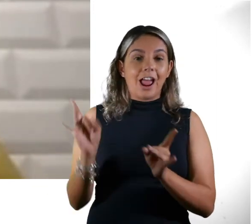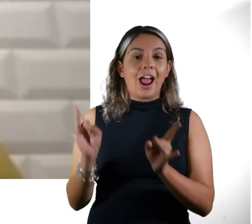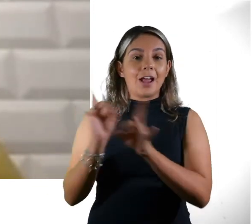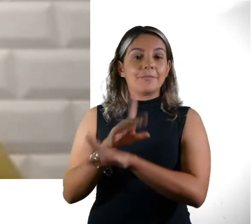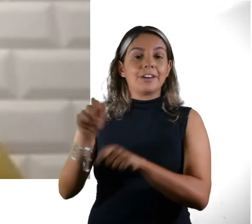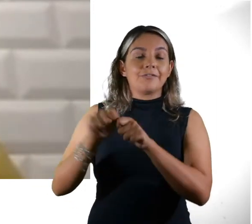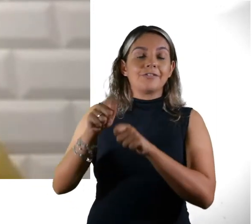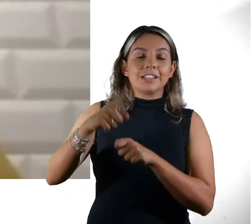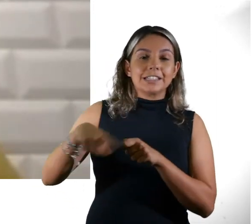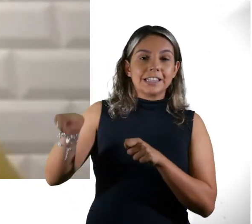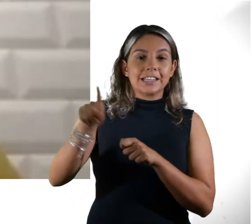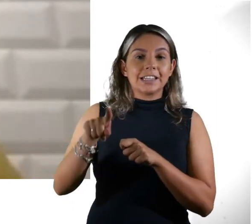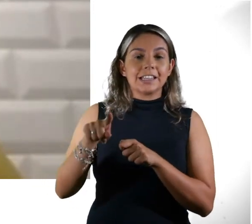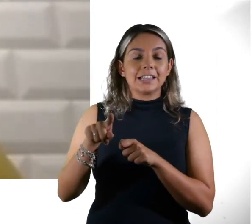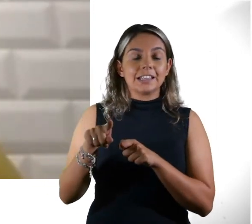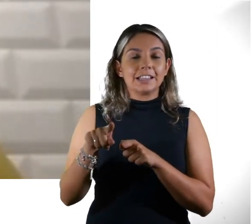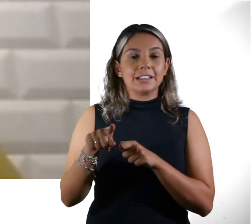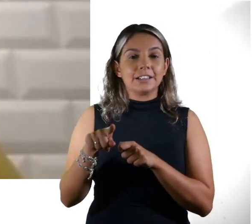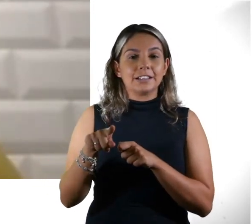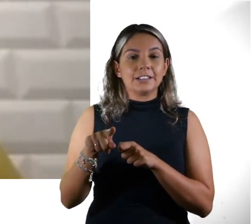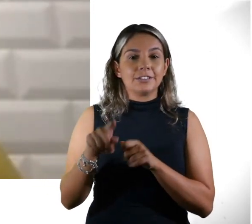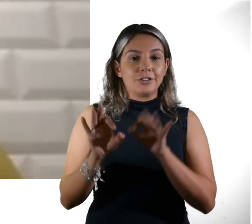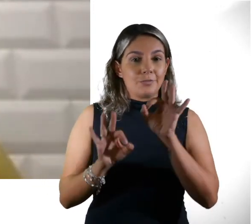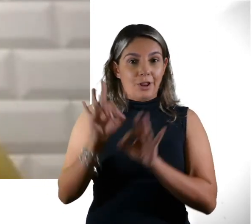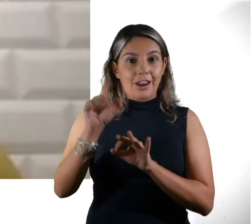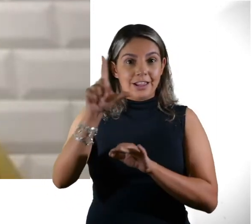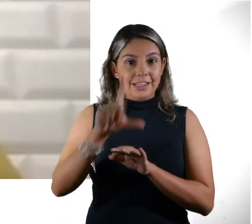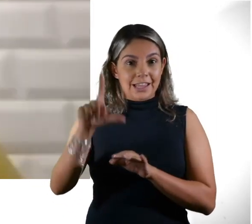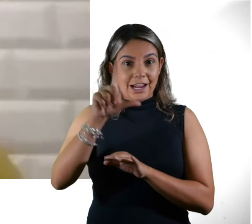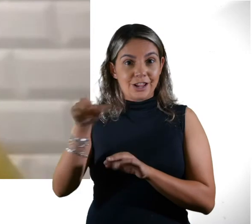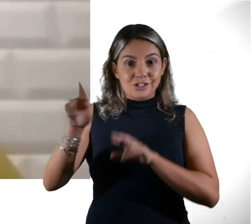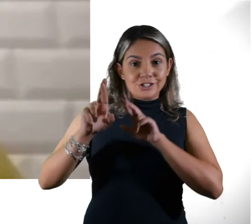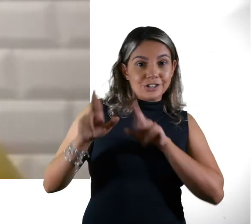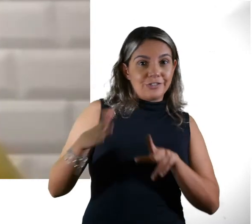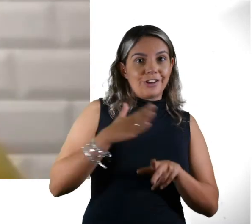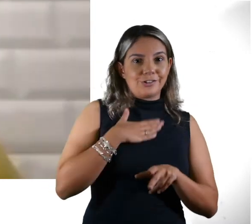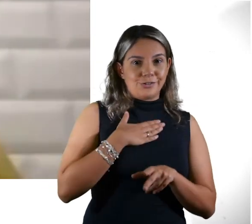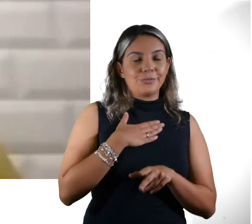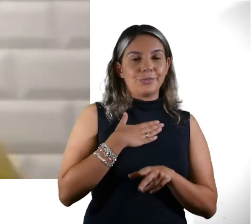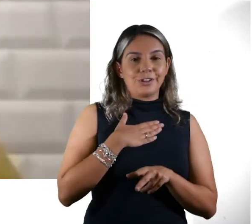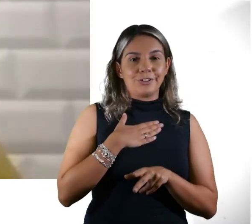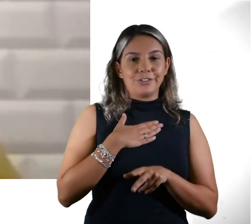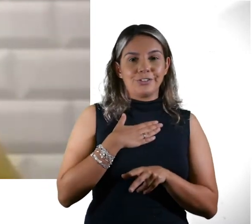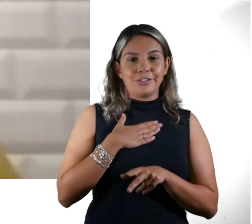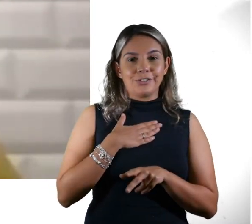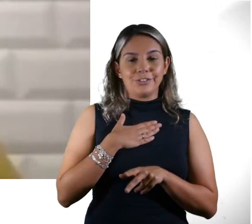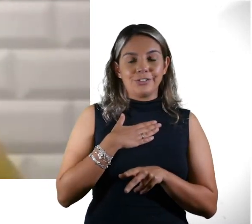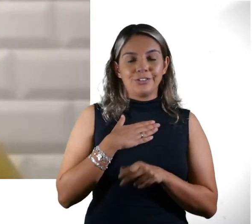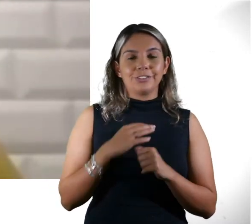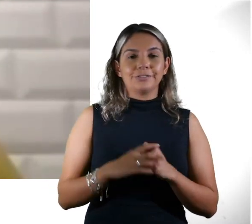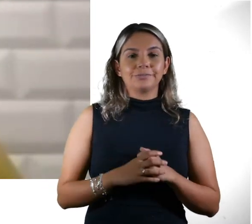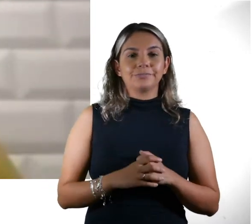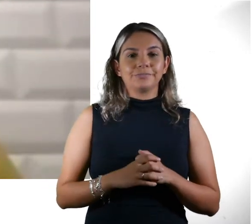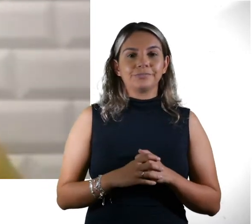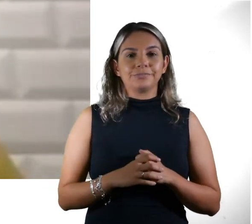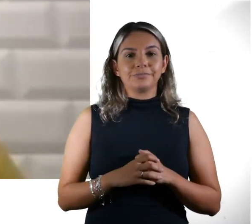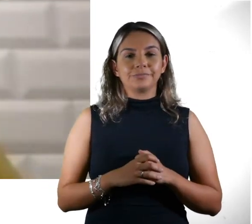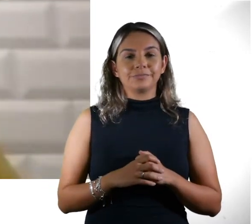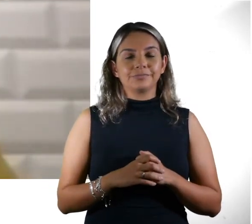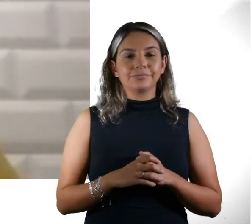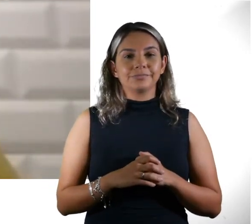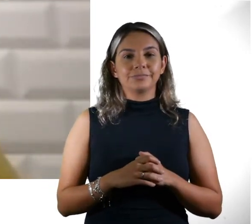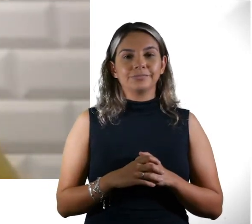por fazer, enfim, projetos literários muito diferentes, partindo do mesmo, acabaram por fazer coisas muito